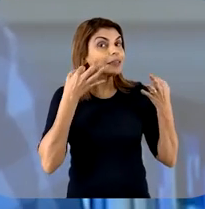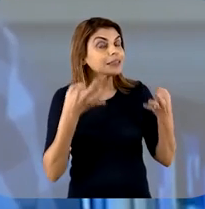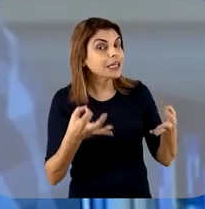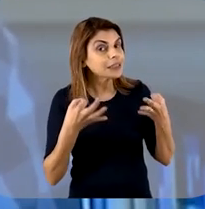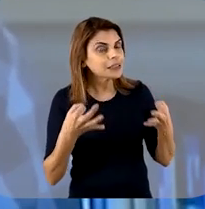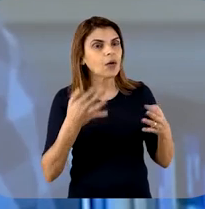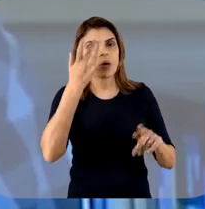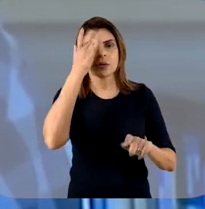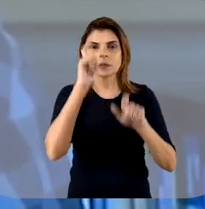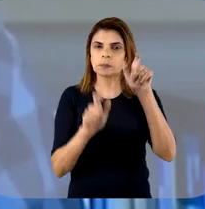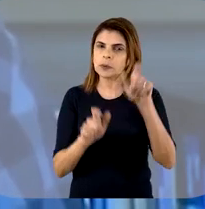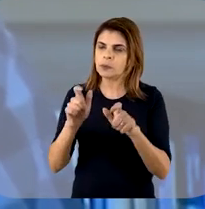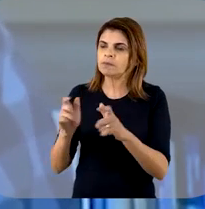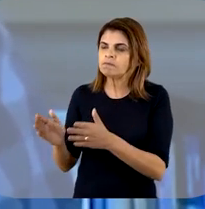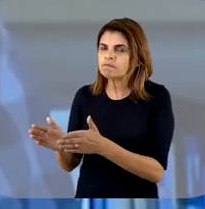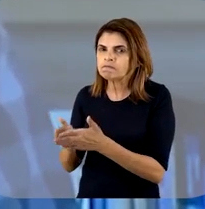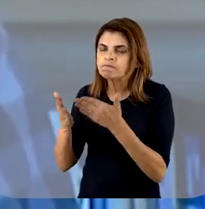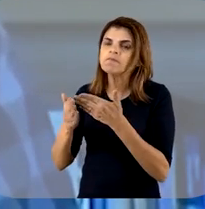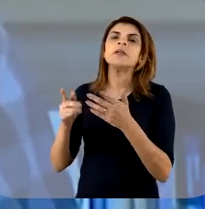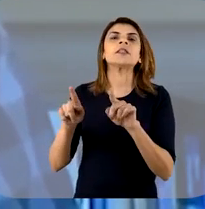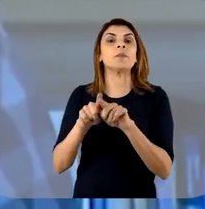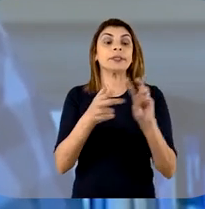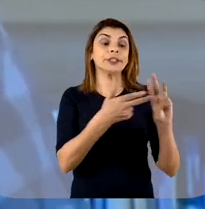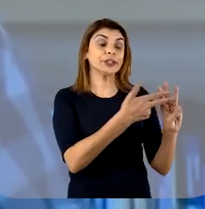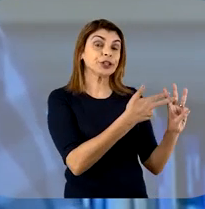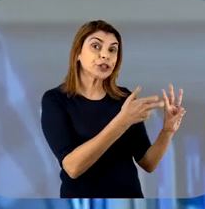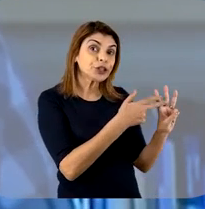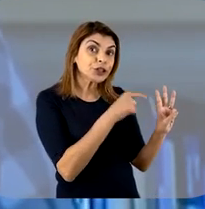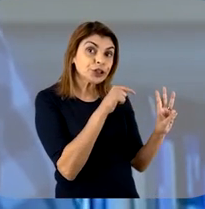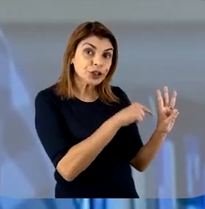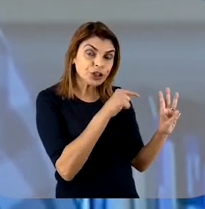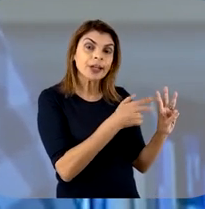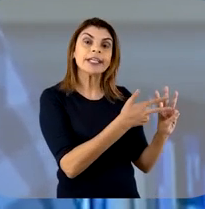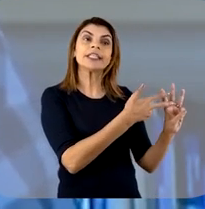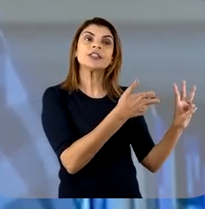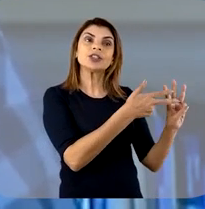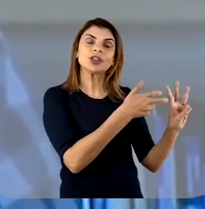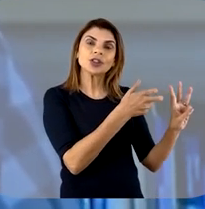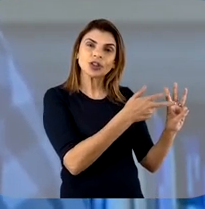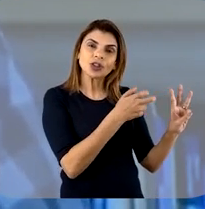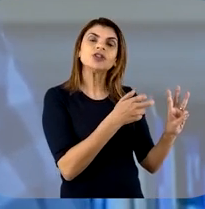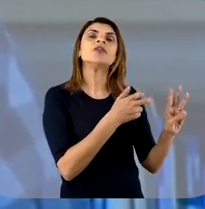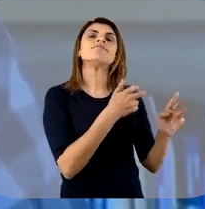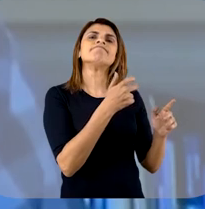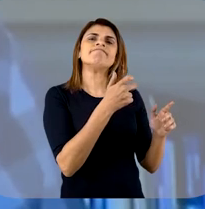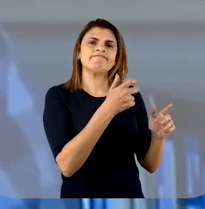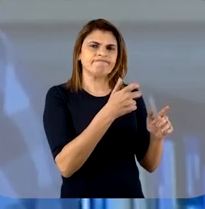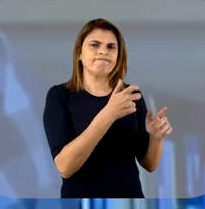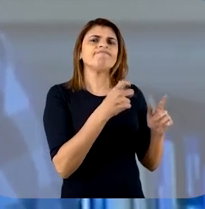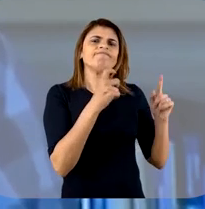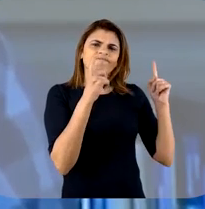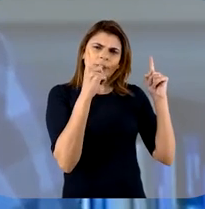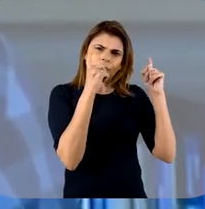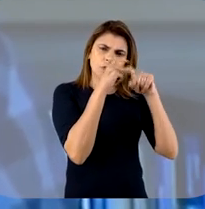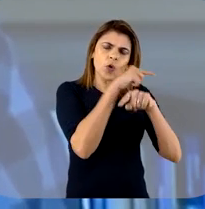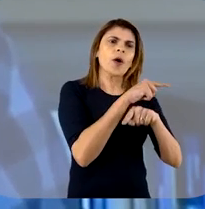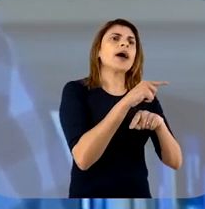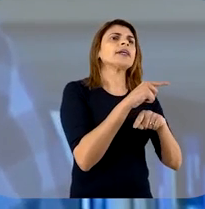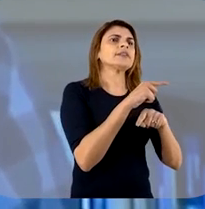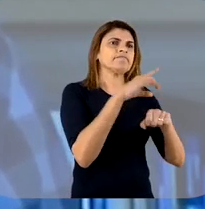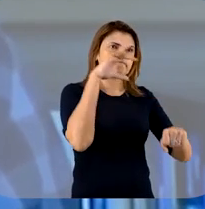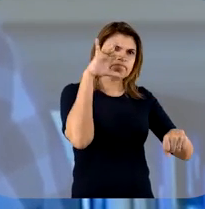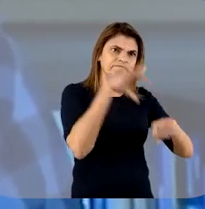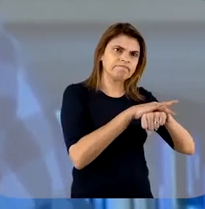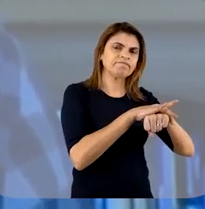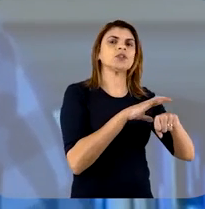mais vulneráveis. Nós temos uma população indígena que, do ponto de vista de proporção, está sendo duramente atingida pela